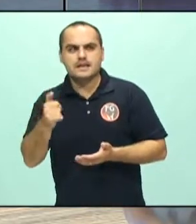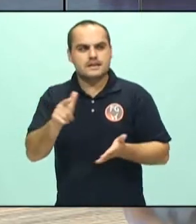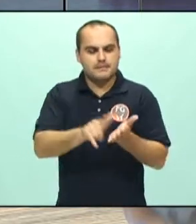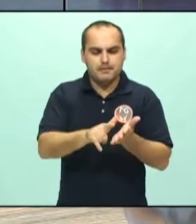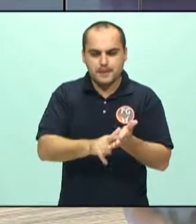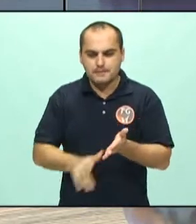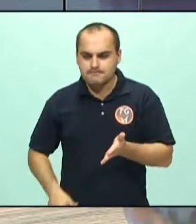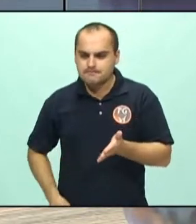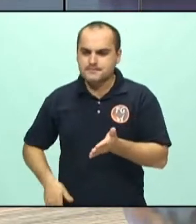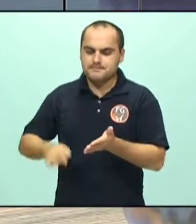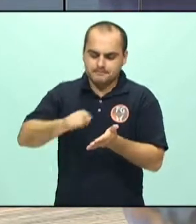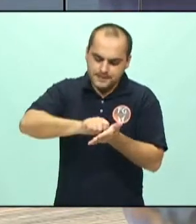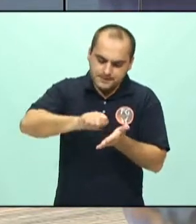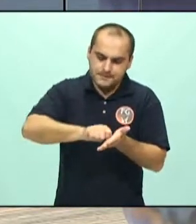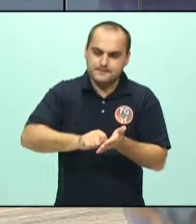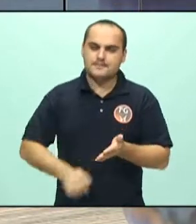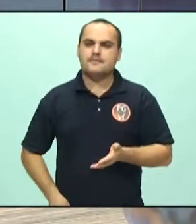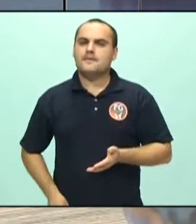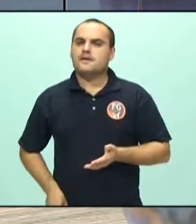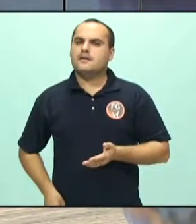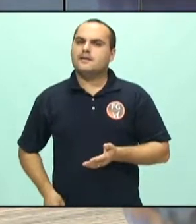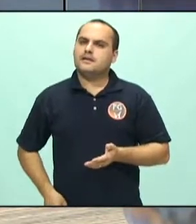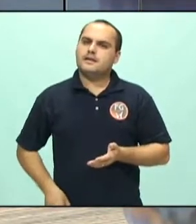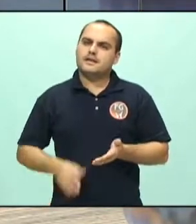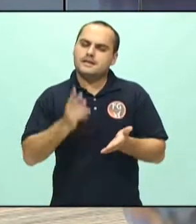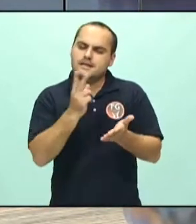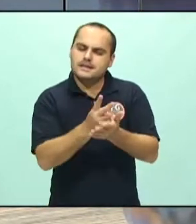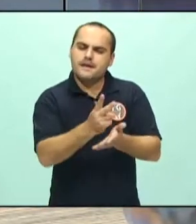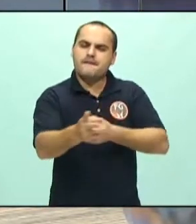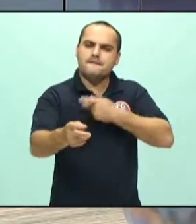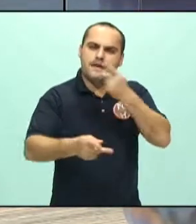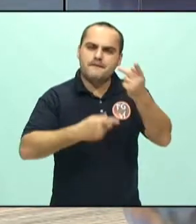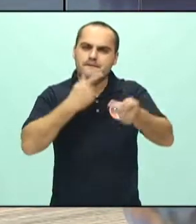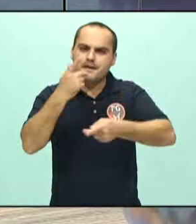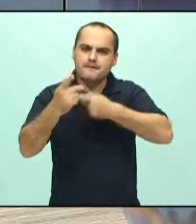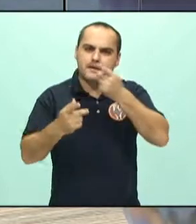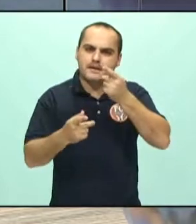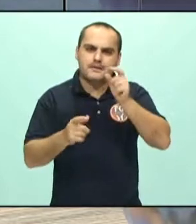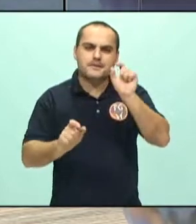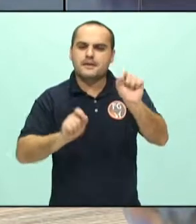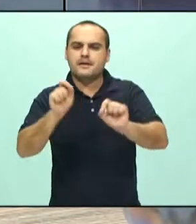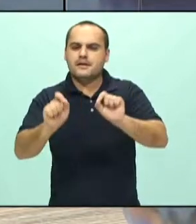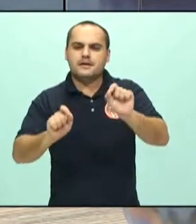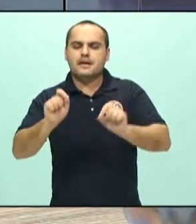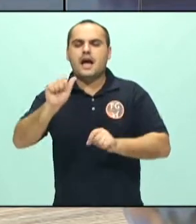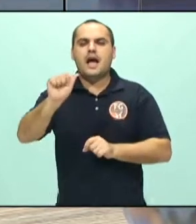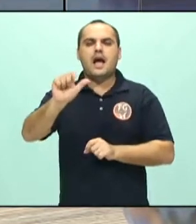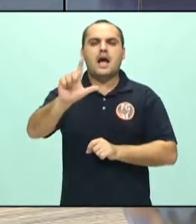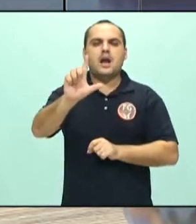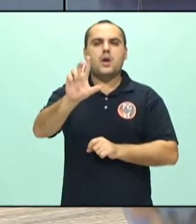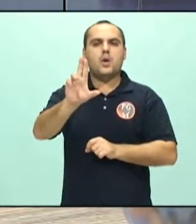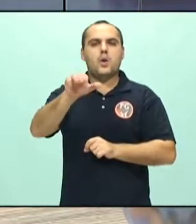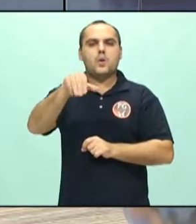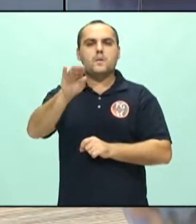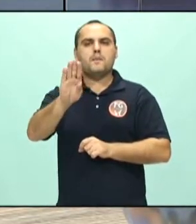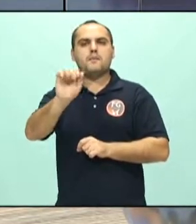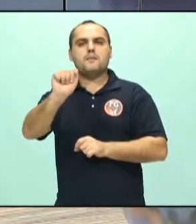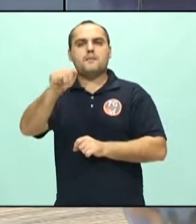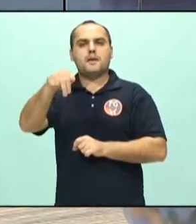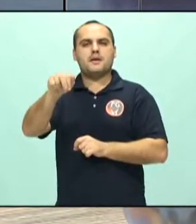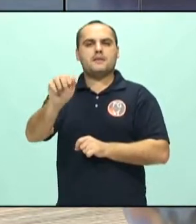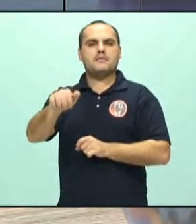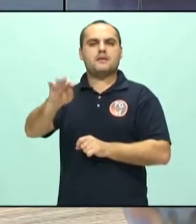bolso. E eu sempre falava, ele sempre falando, assim, que ficava tinha um alumbramento poético por